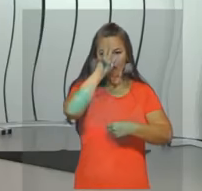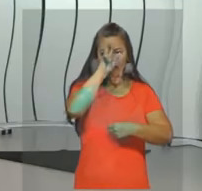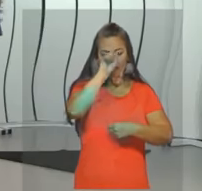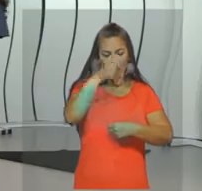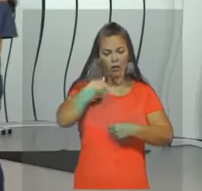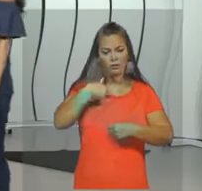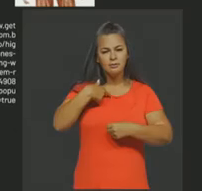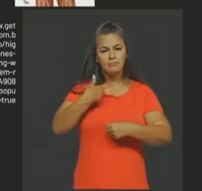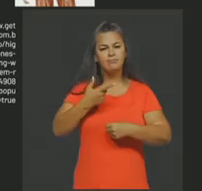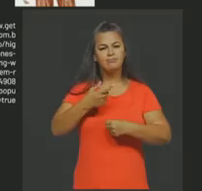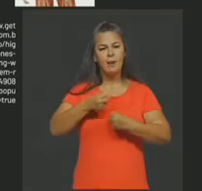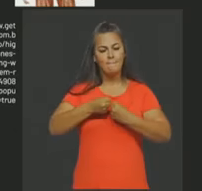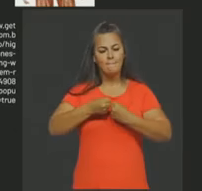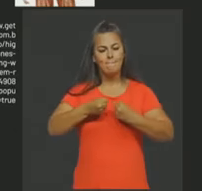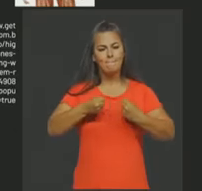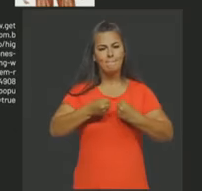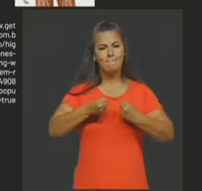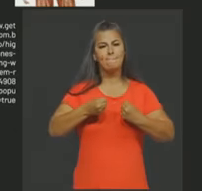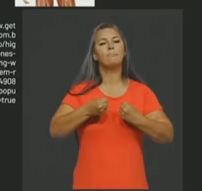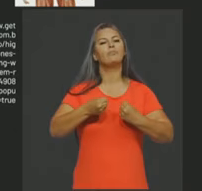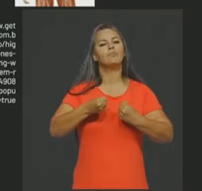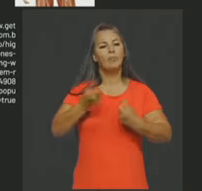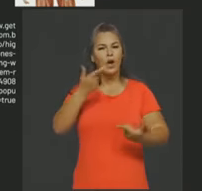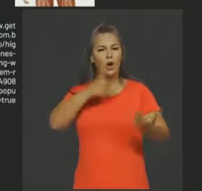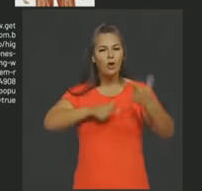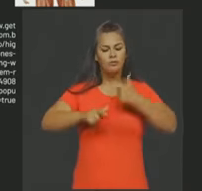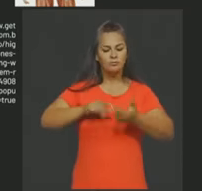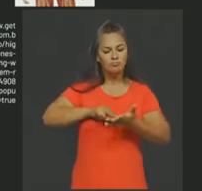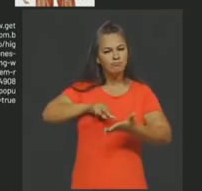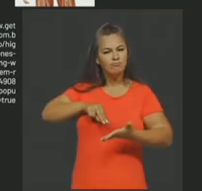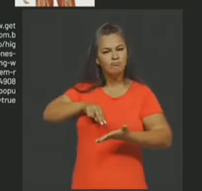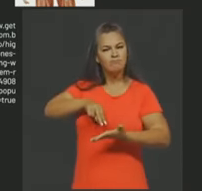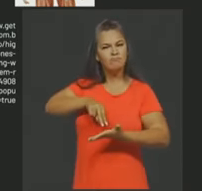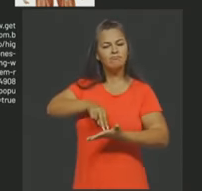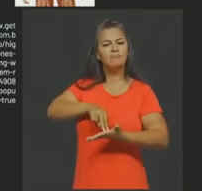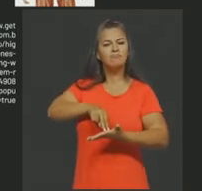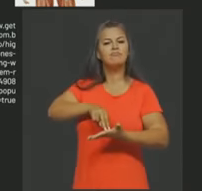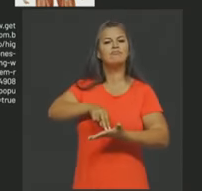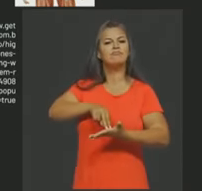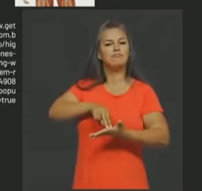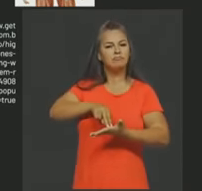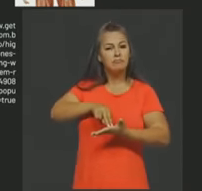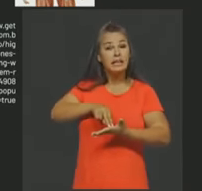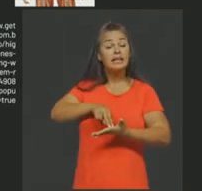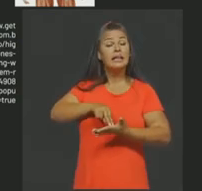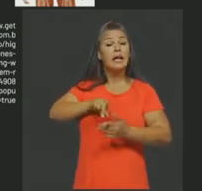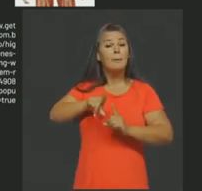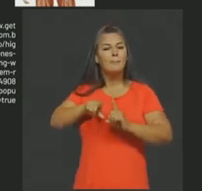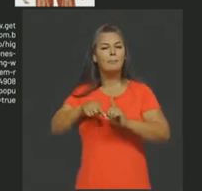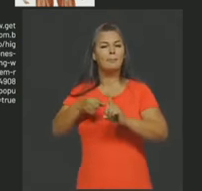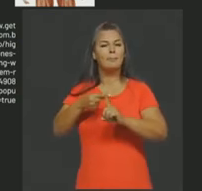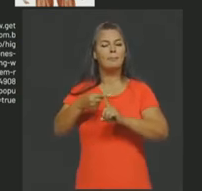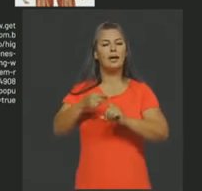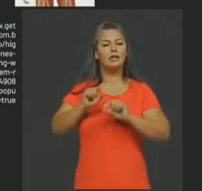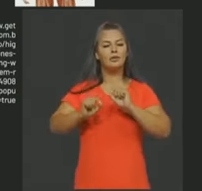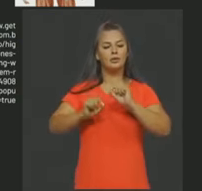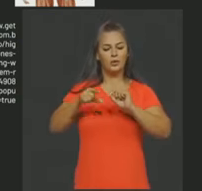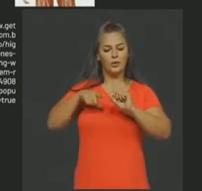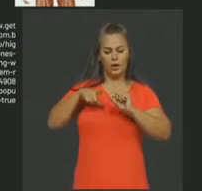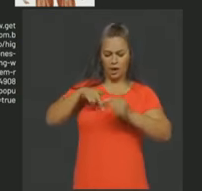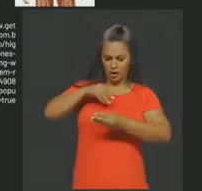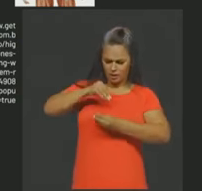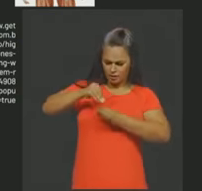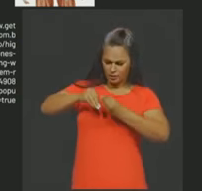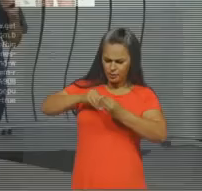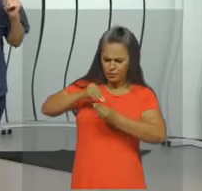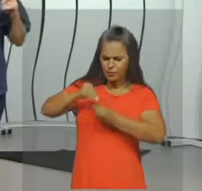posição. Além disso, os músculos são responsáveis por movimento de substâncias do nosso corpo. Aí,